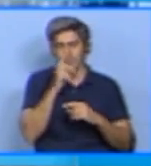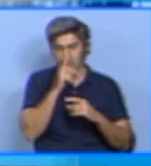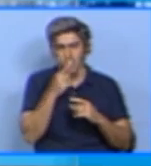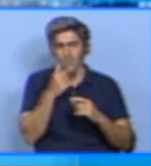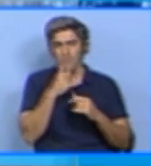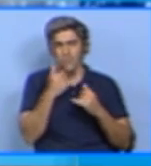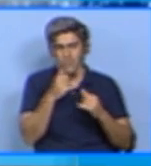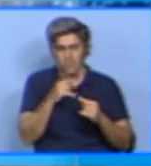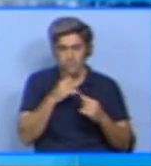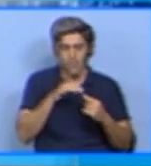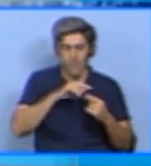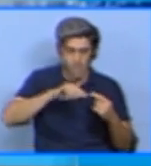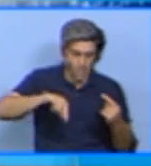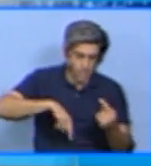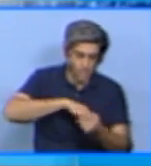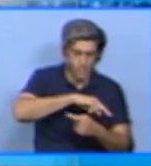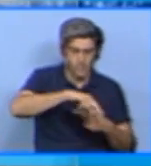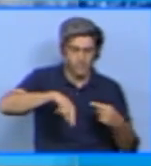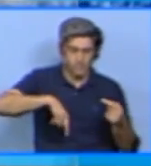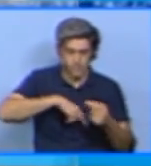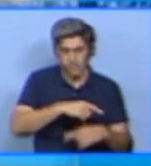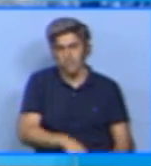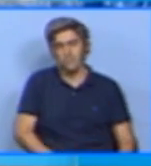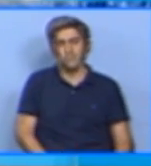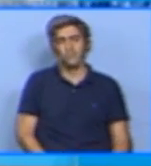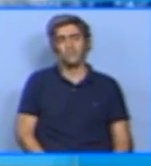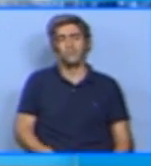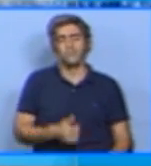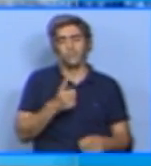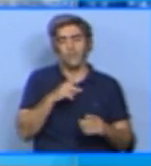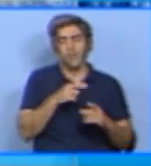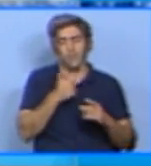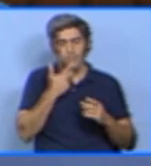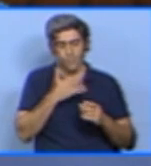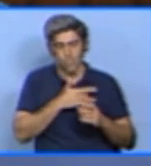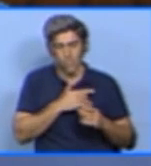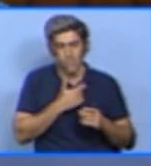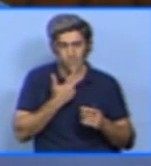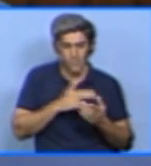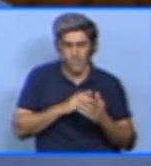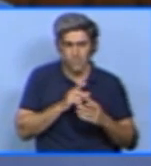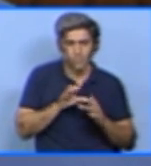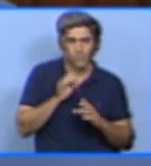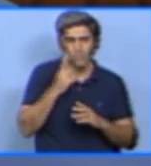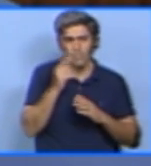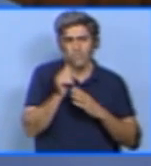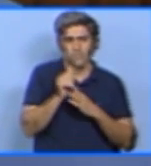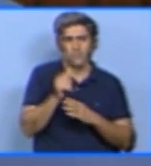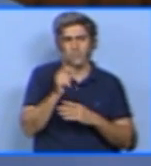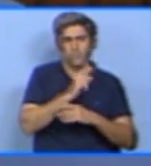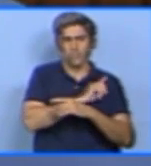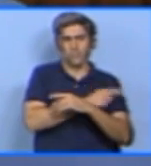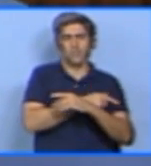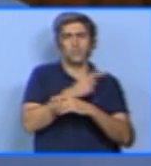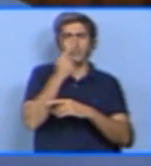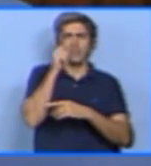então temos o ciclo do mal. Porque, em vez de um bem, do amor e da verdade, escolhemos um ídolo. O poder,